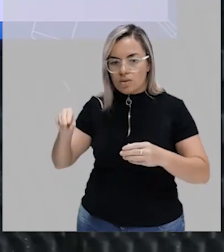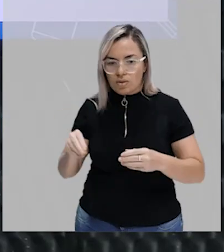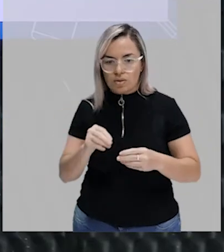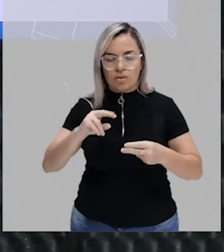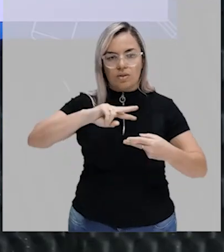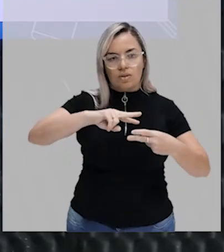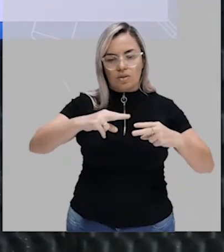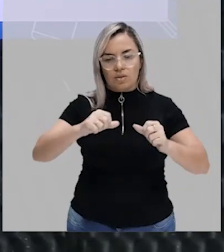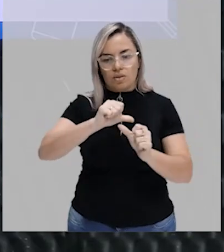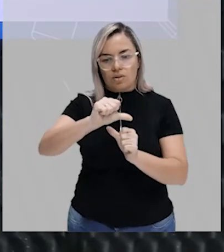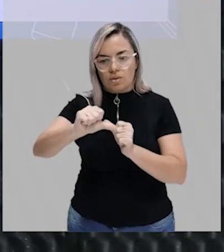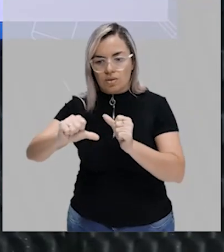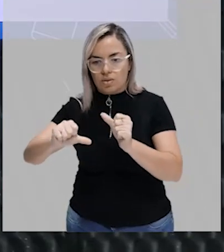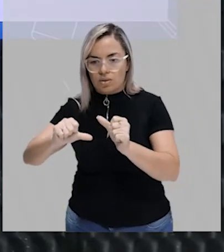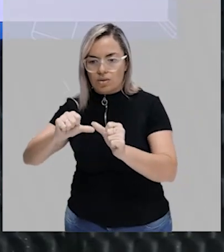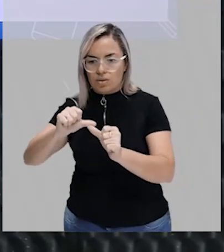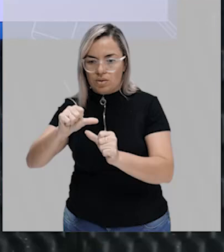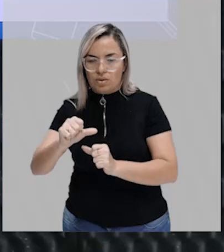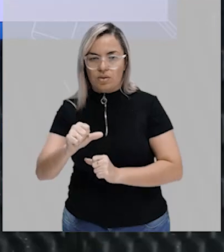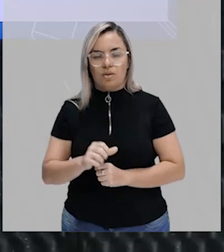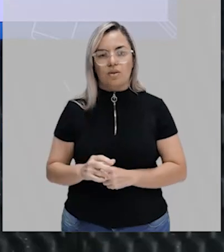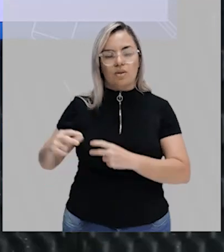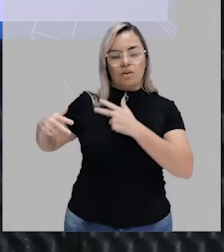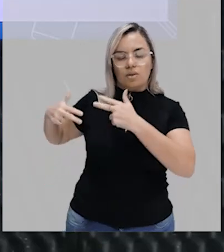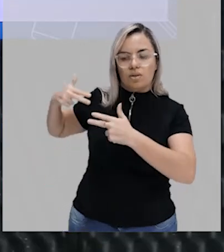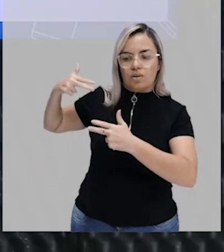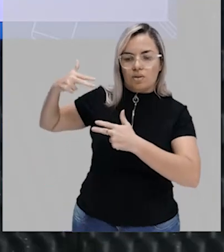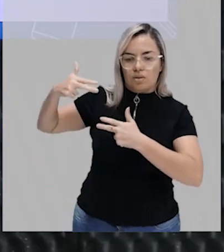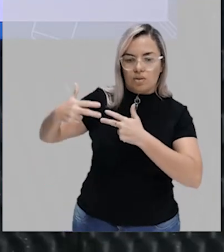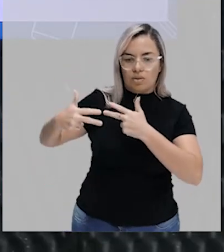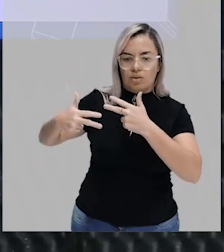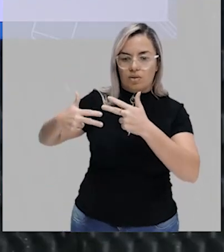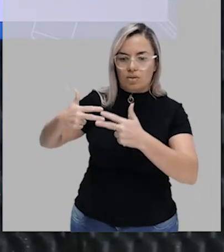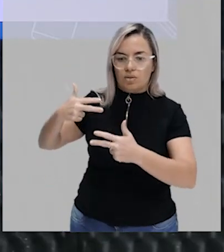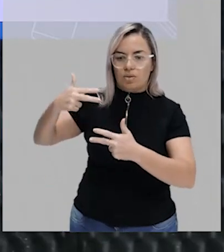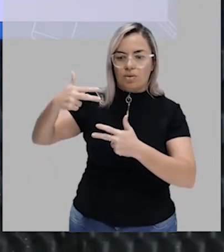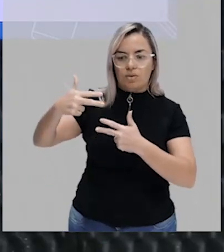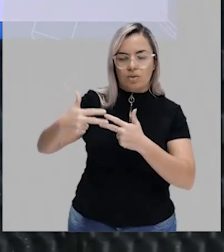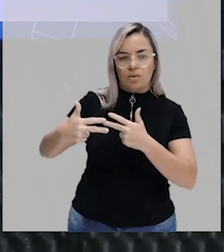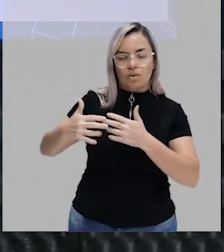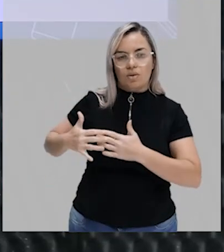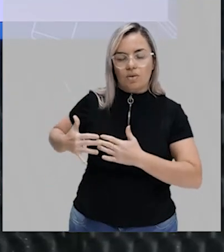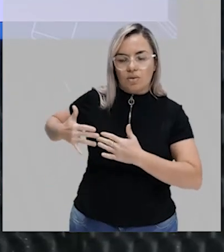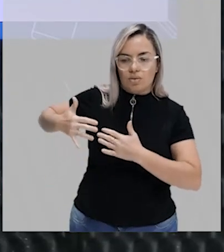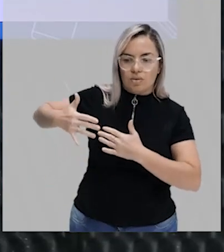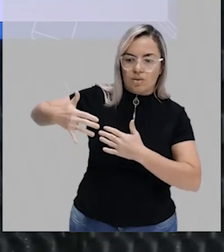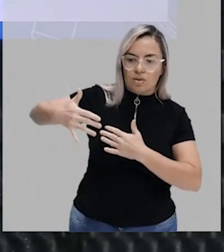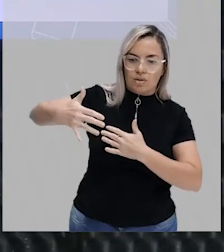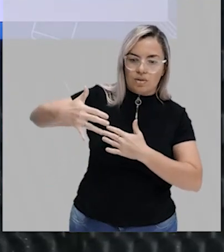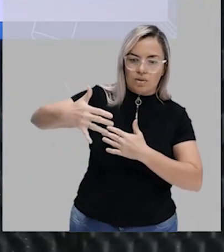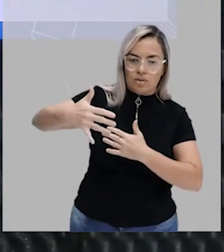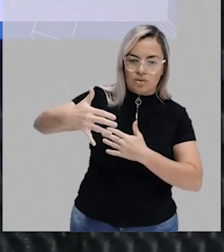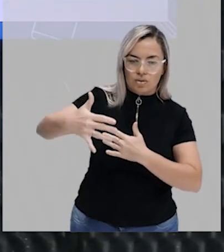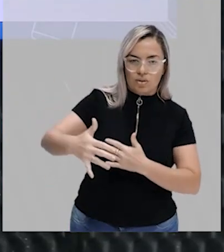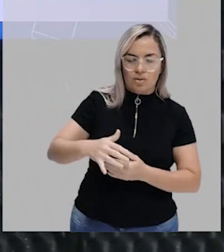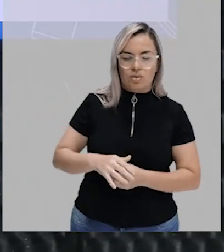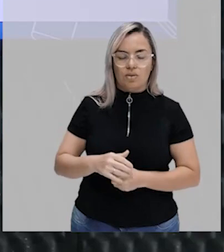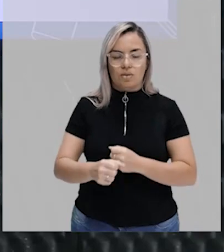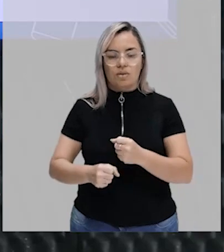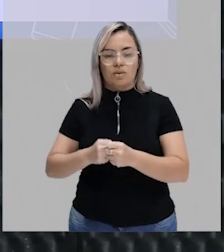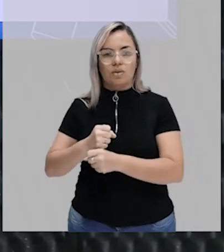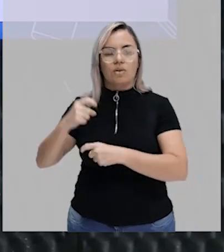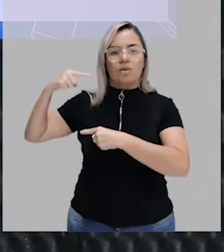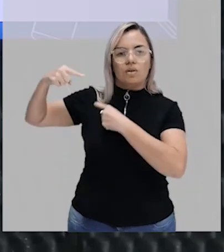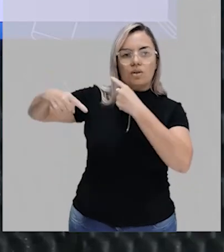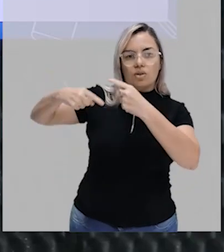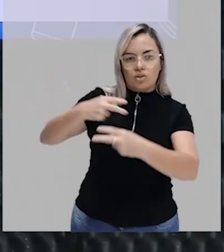vantajosas, que teriam sido selecionadas pelo mecanismo de seleção natural ao longo de milhares e milhares de gerações dos